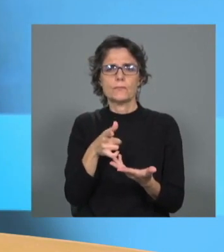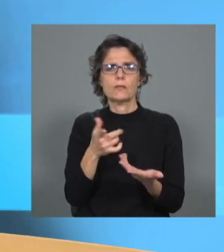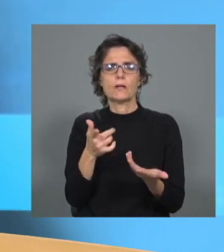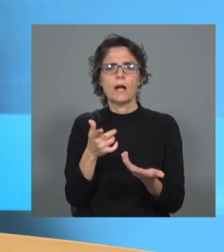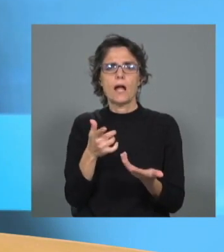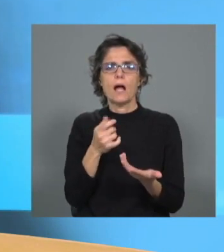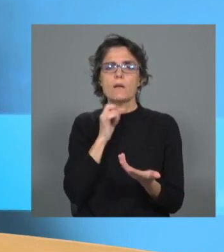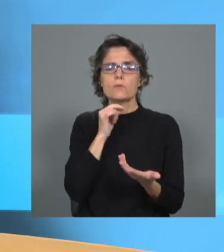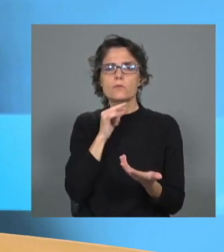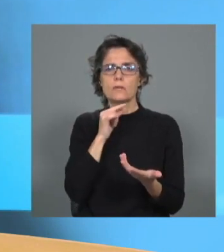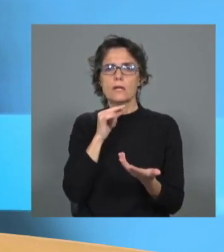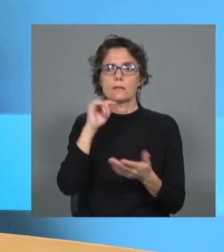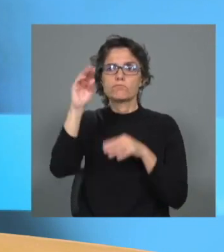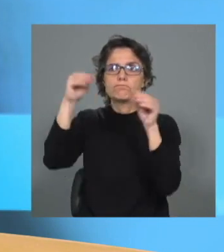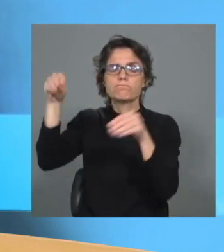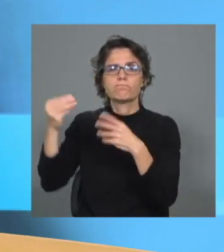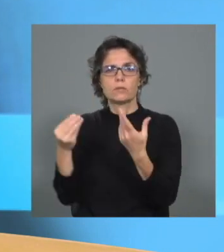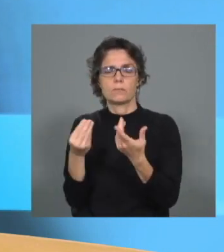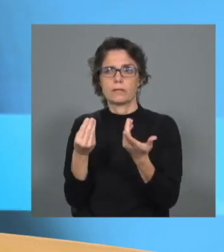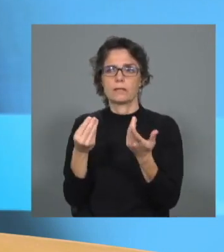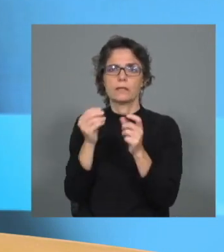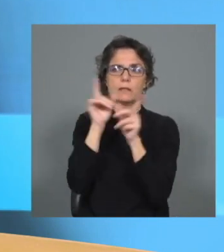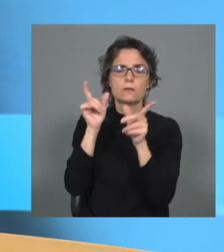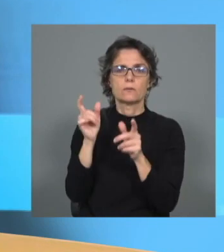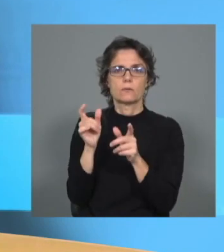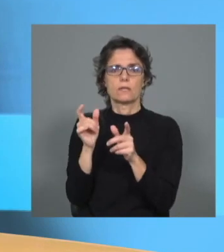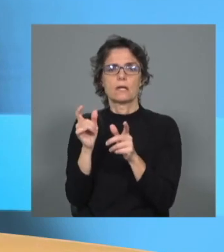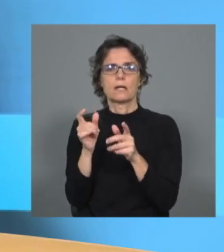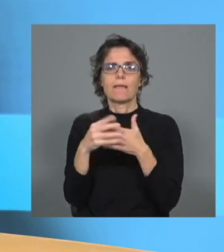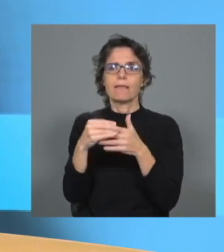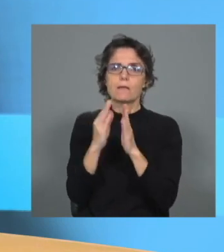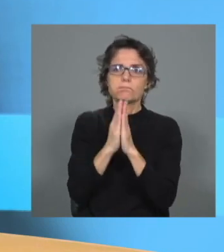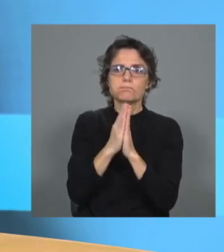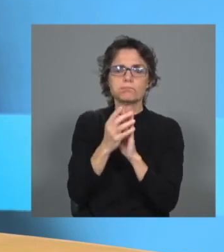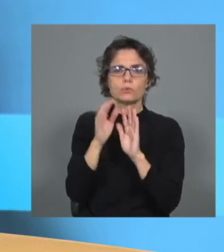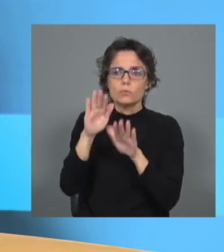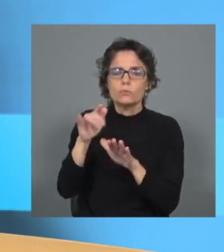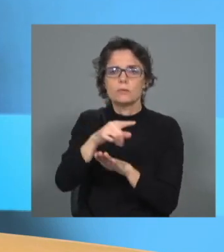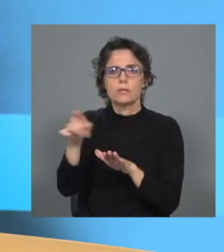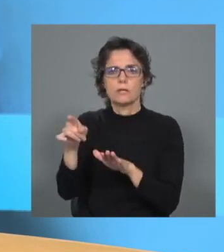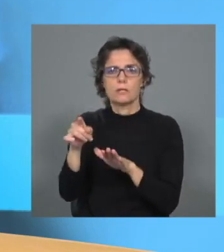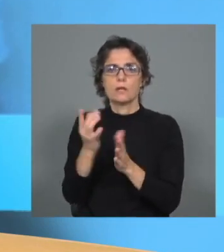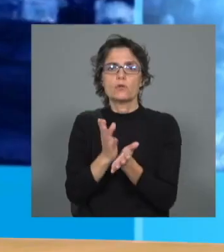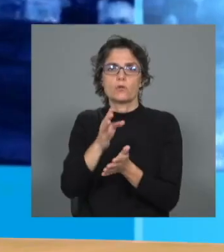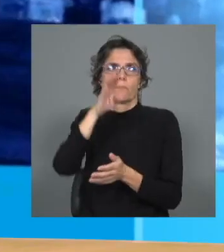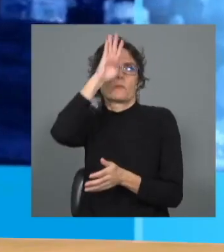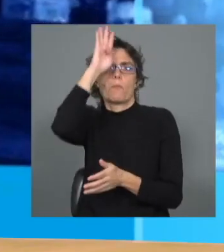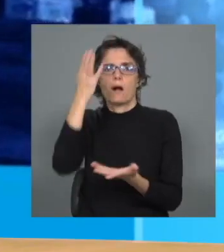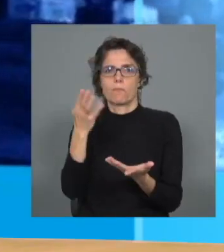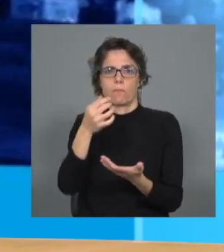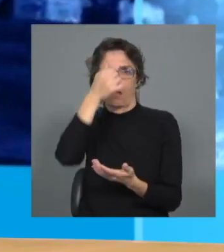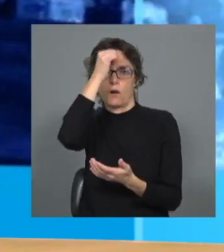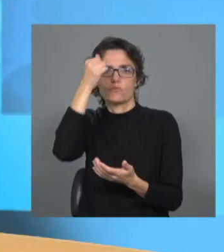envolvendo mais lideranças religiosas. É bom que não seja apenas o Papa. Sim. Ao domingo, não é?